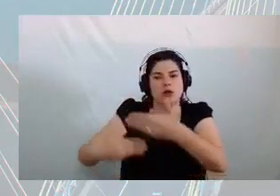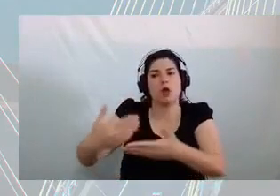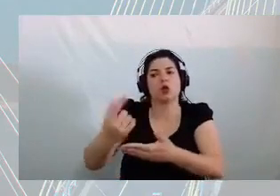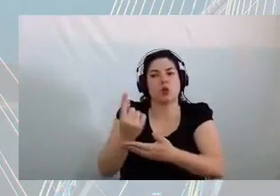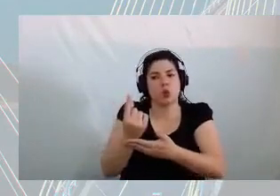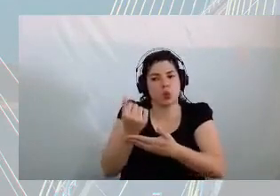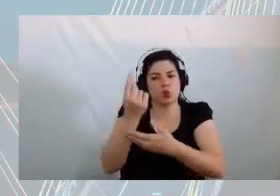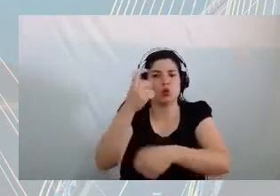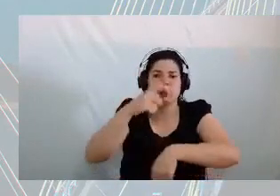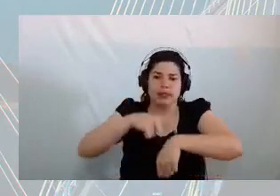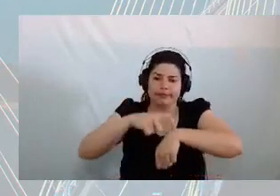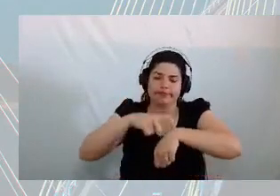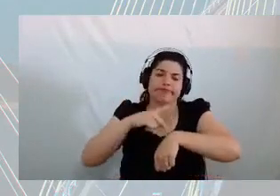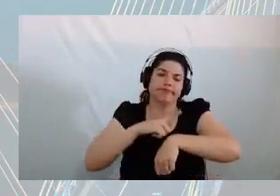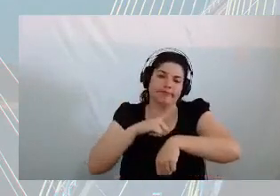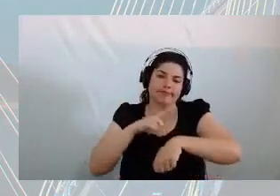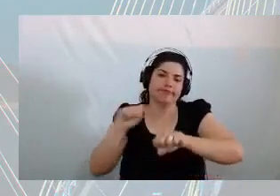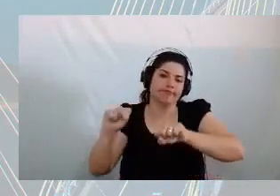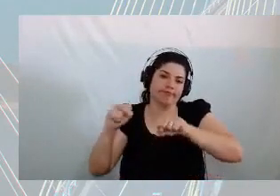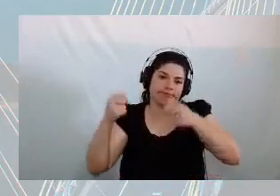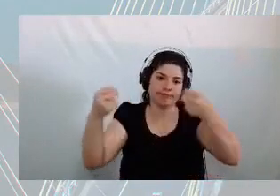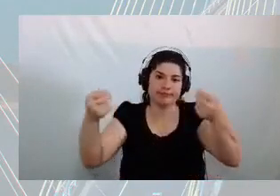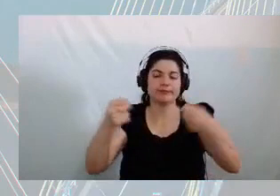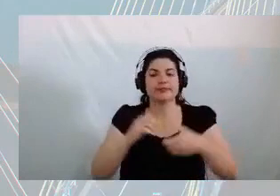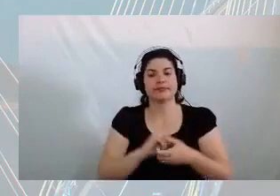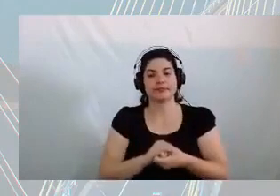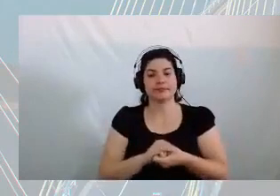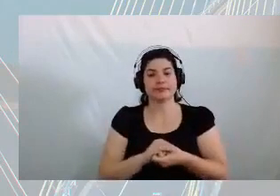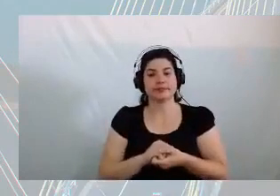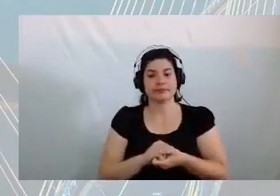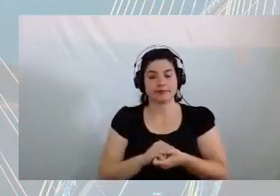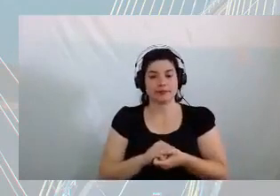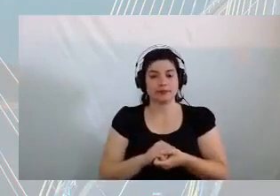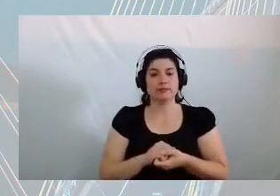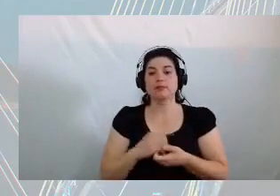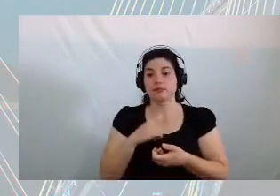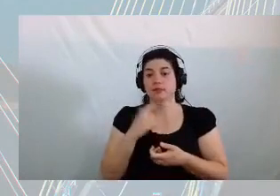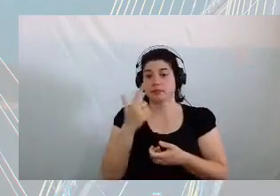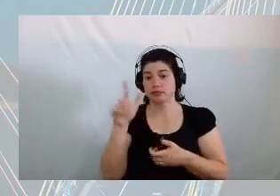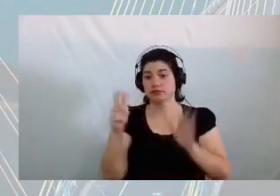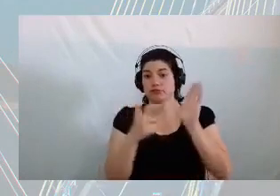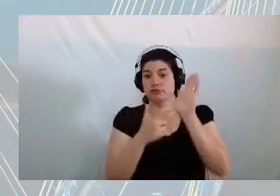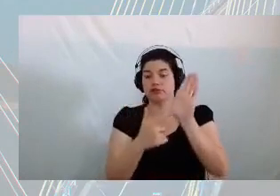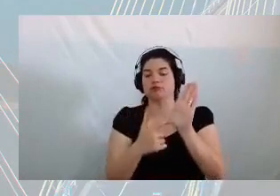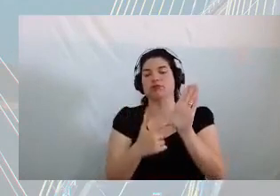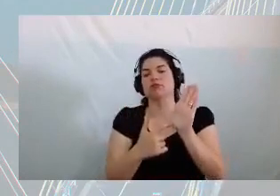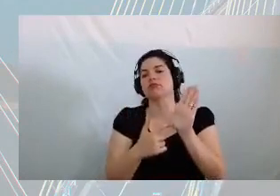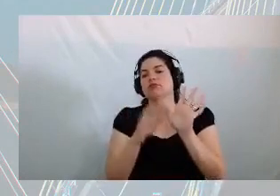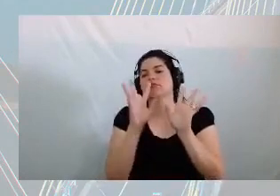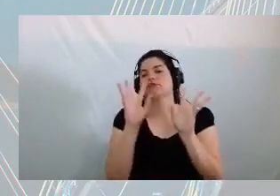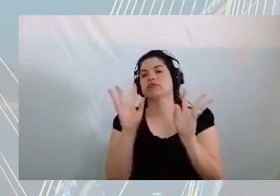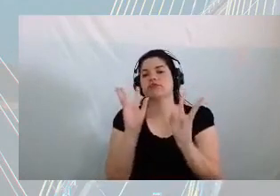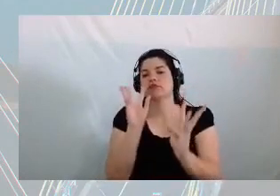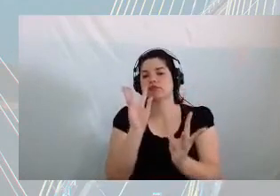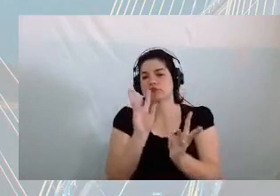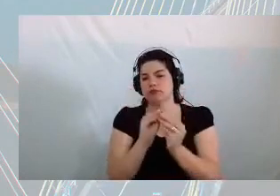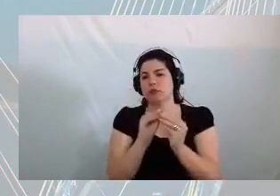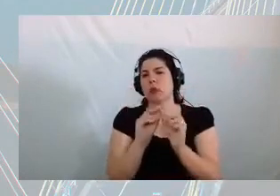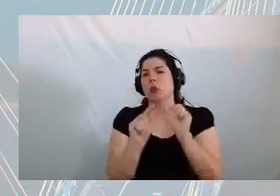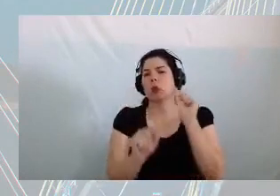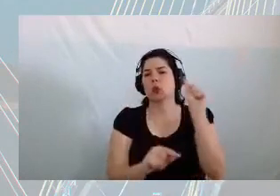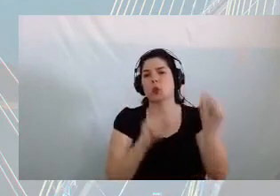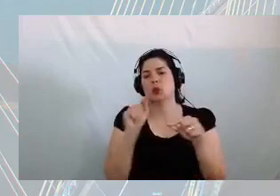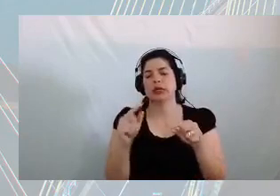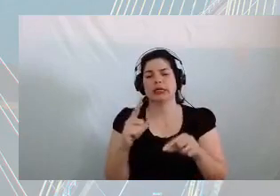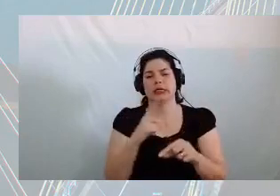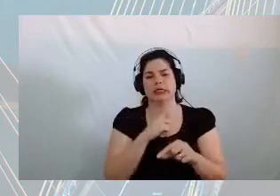né? E aí a gente traz essa figura aqui, que é uma síntese da nossa abordagem, né? Do que a gente tem